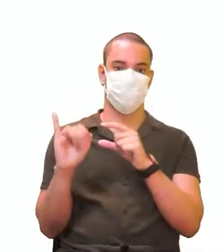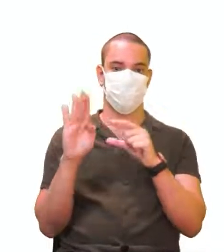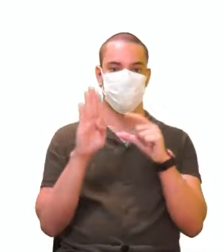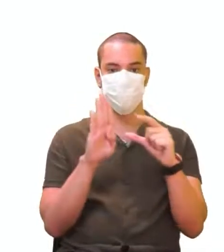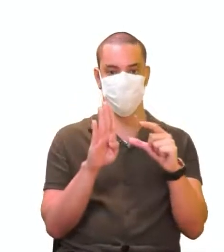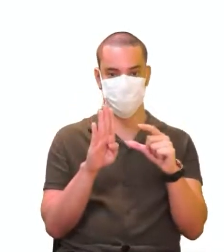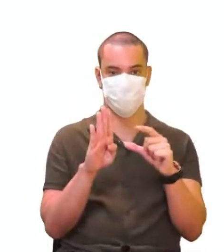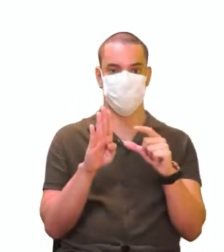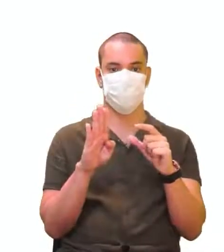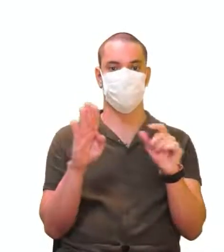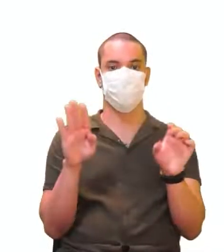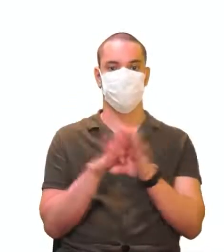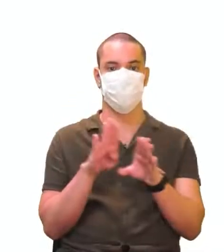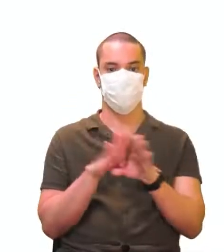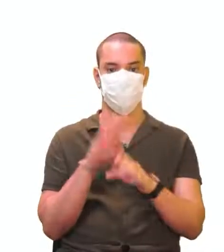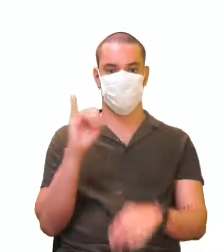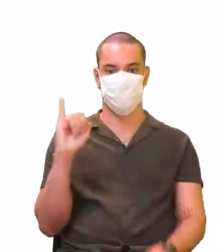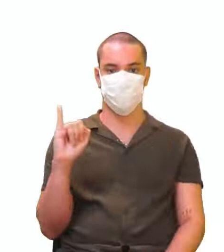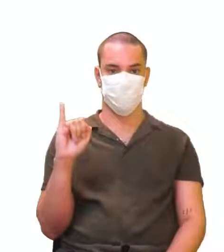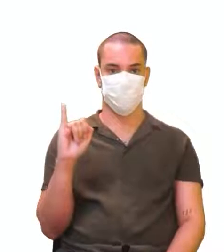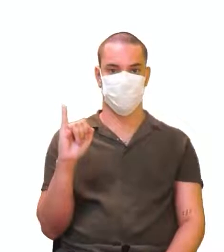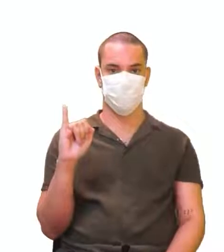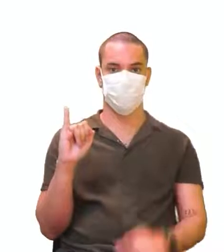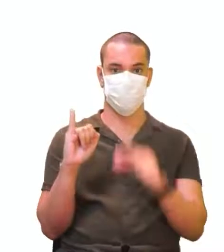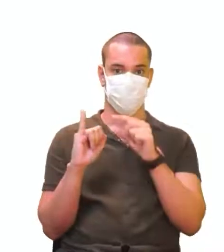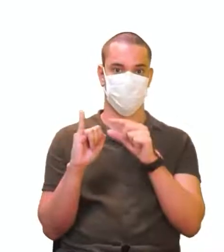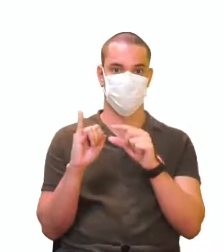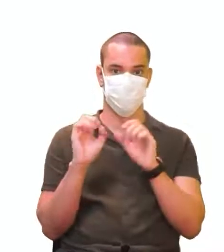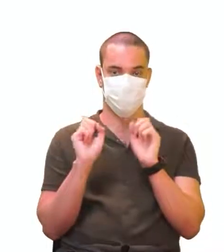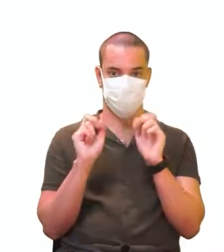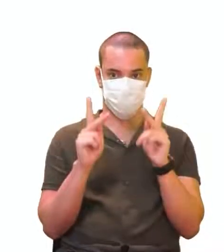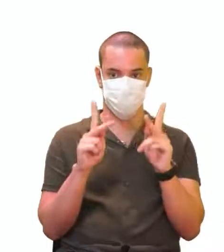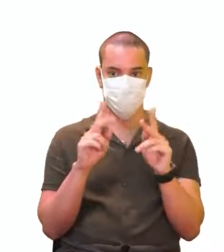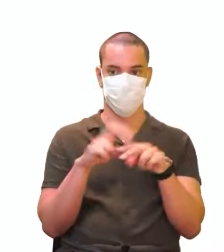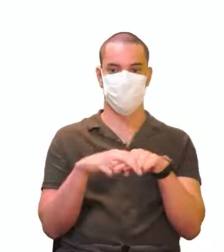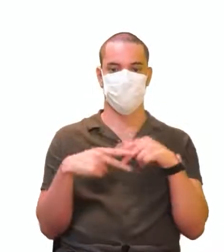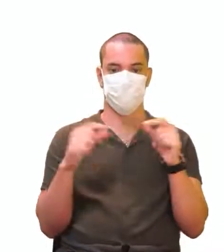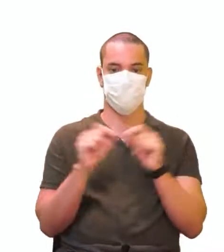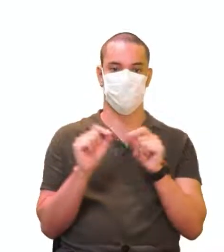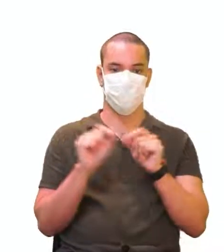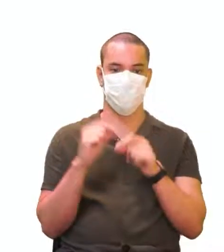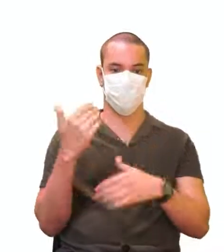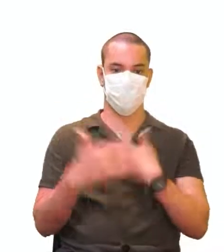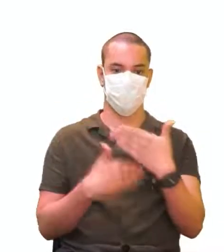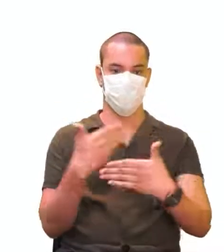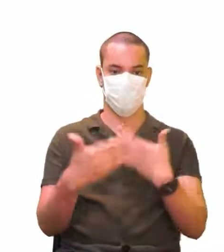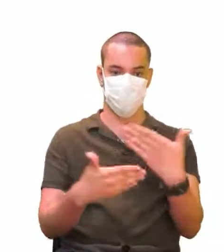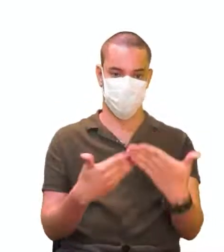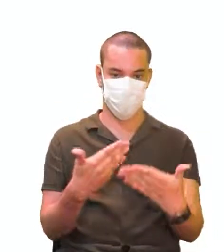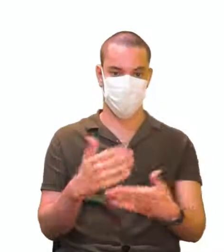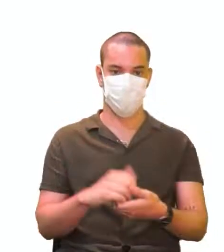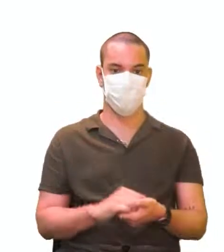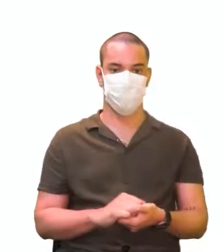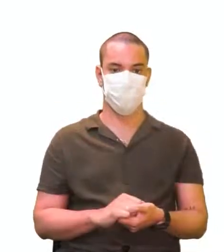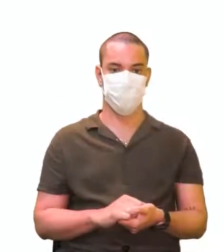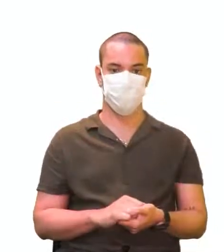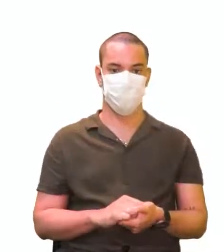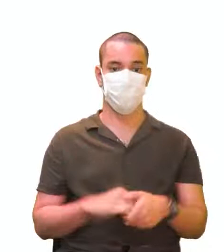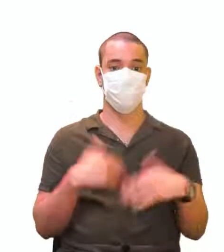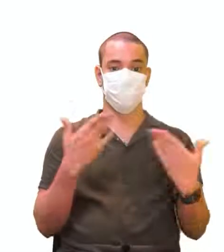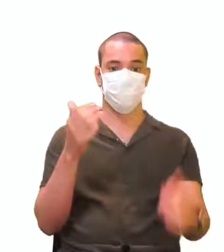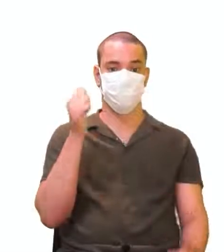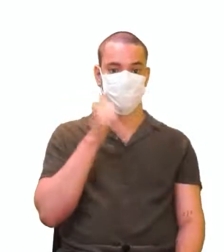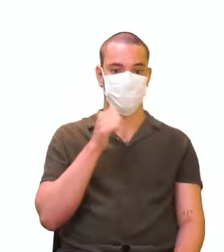Bzão, izinho. Ok? Aí eu vou montando esse heredograma aqui. Agora a